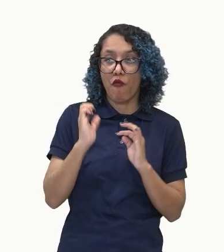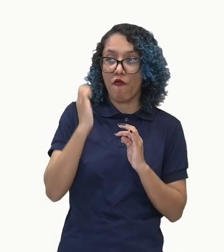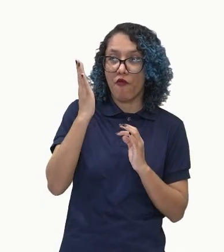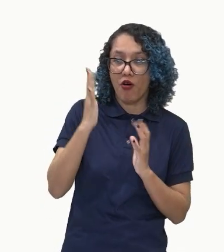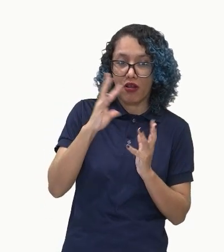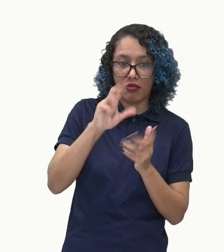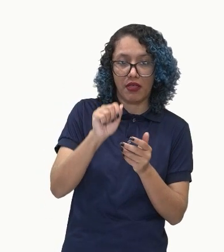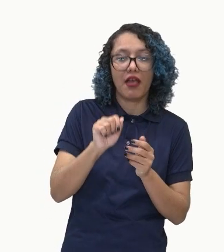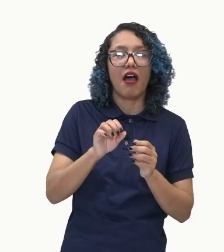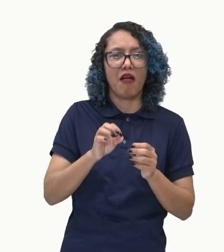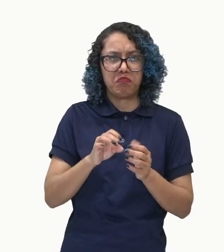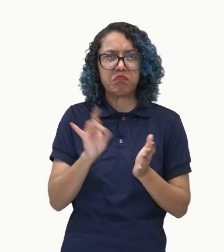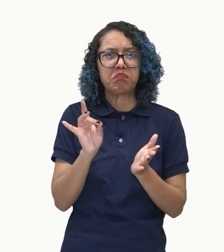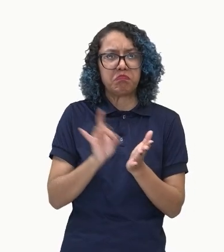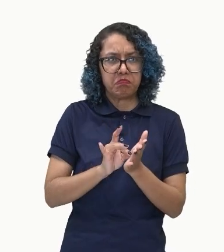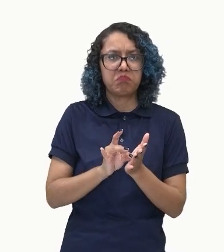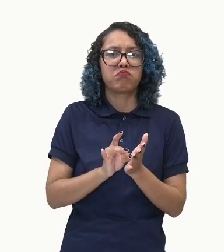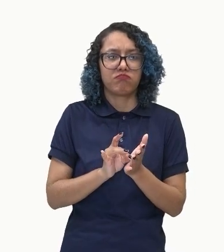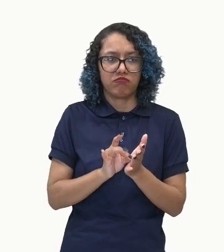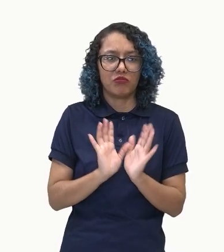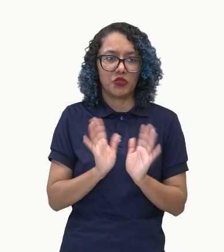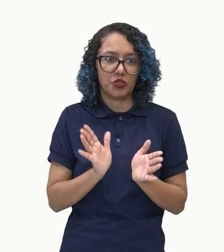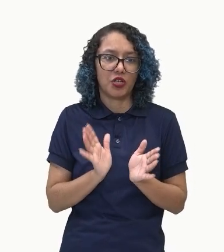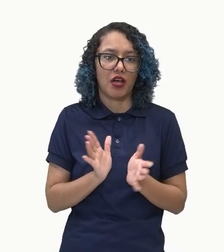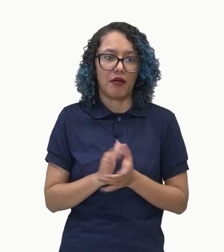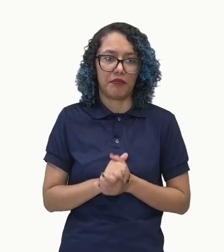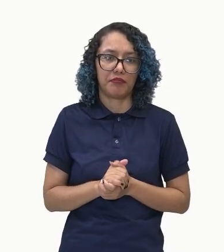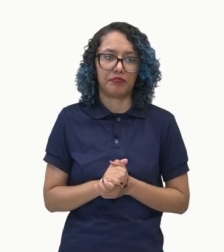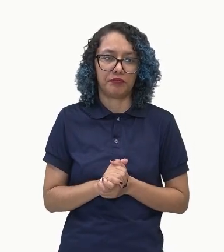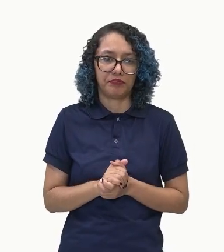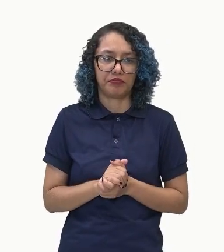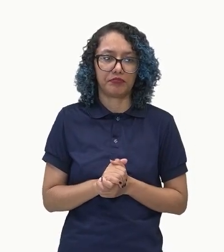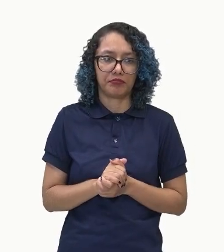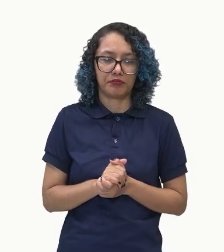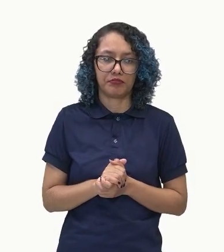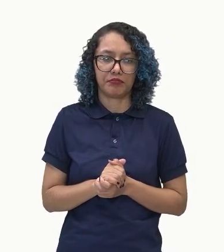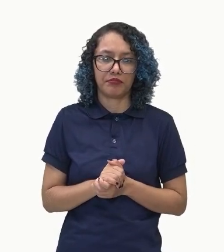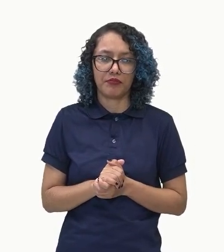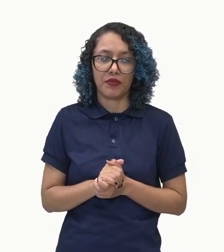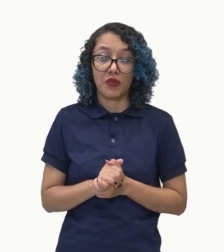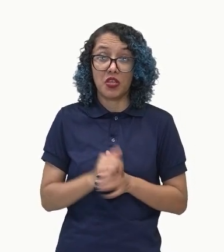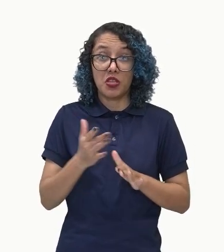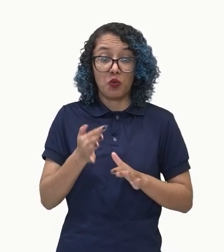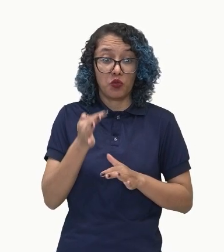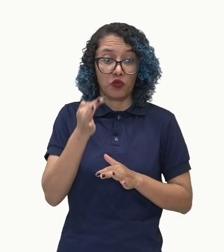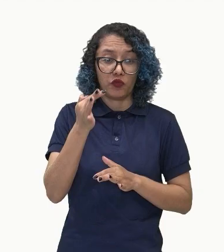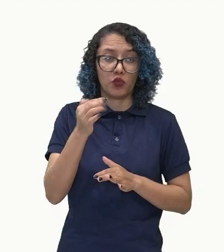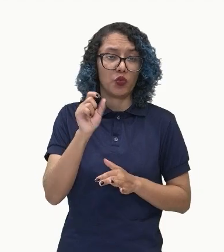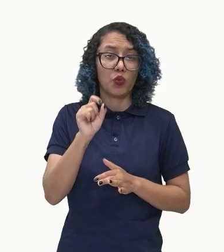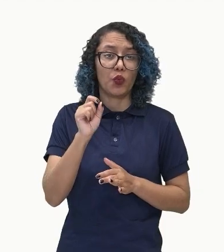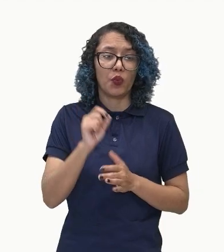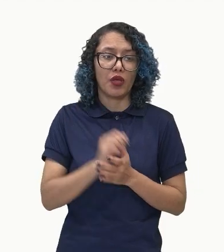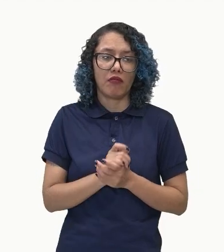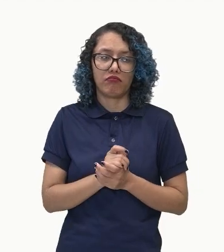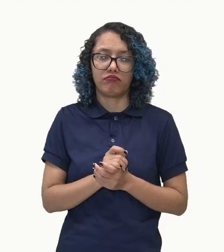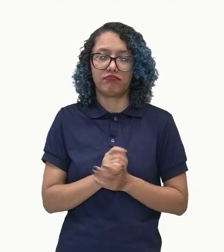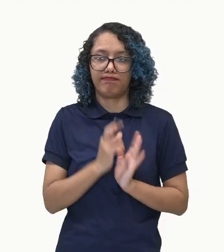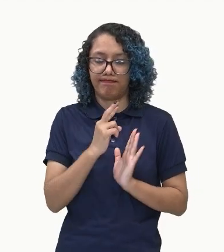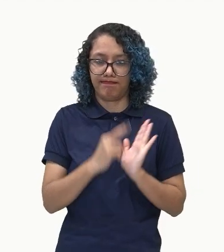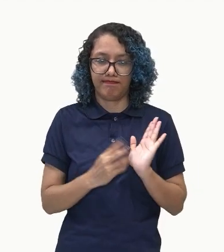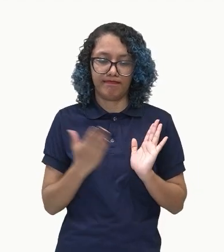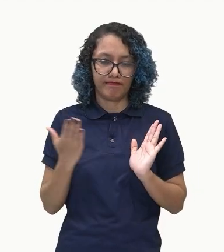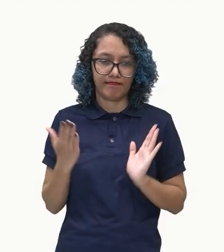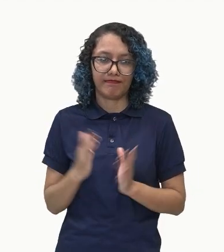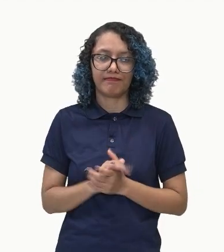é real, is real, é real. In the future, no futuro, there will be trips to